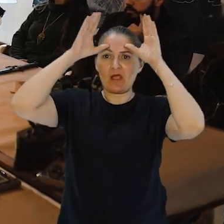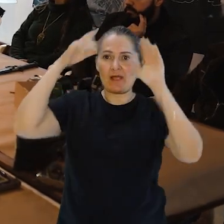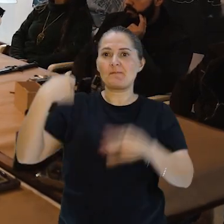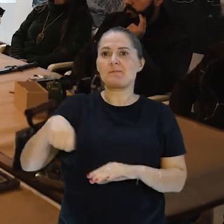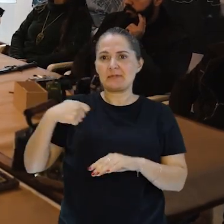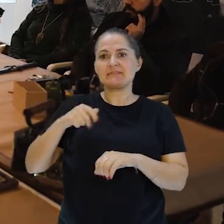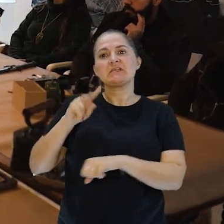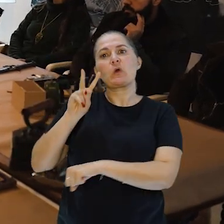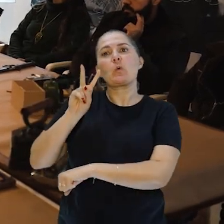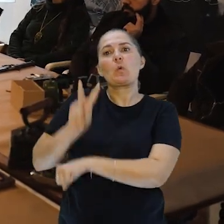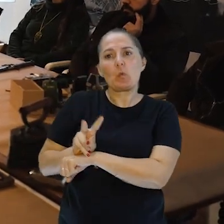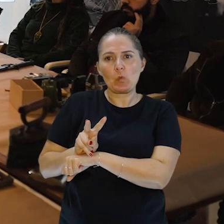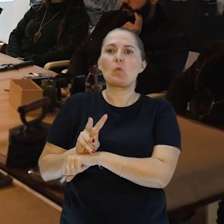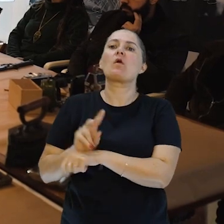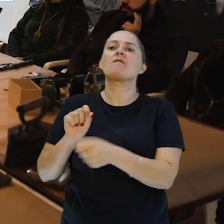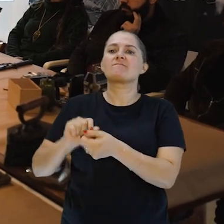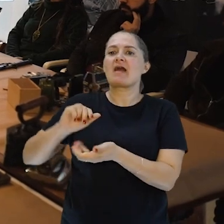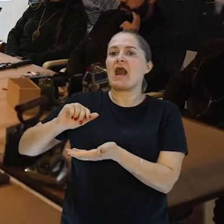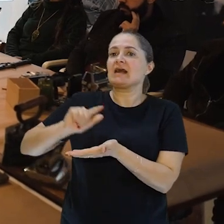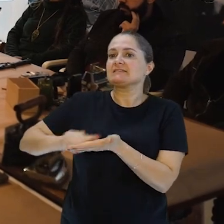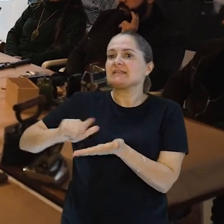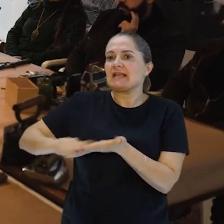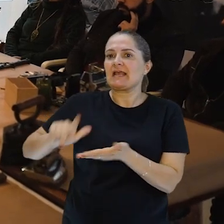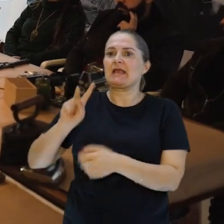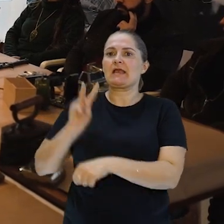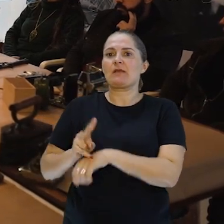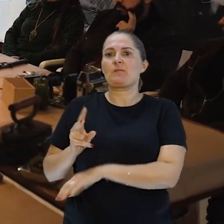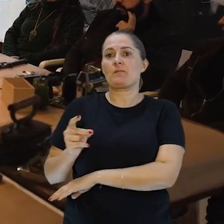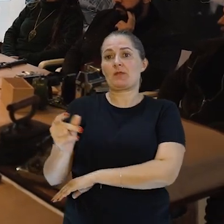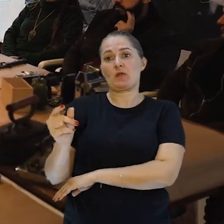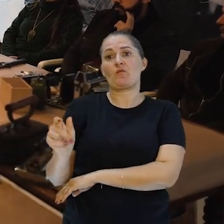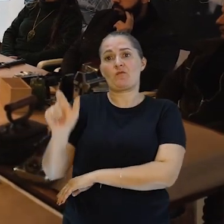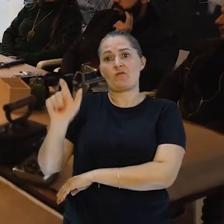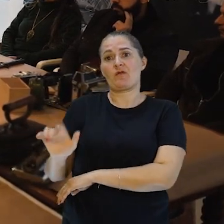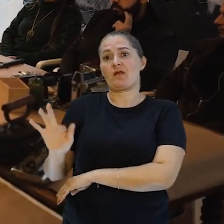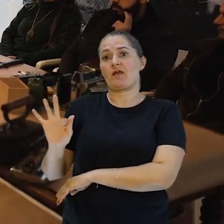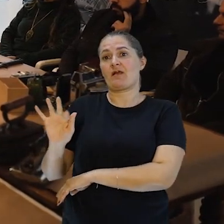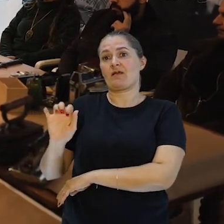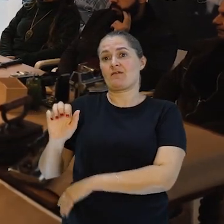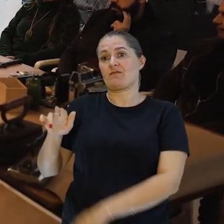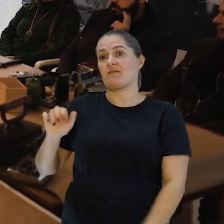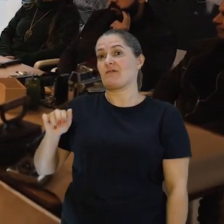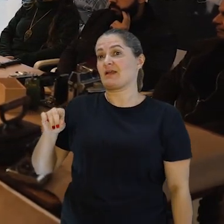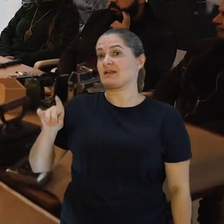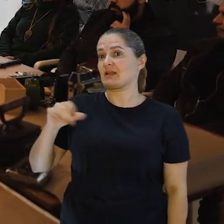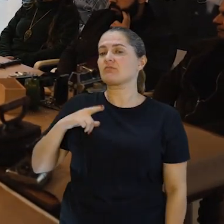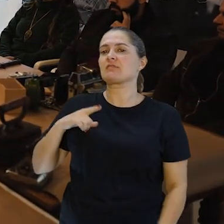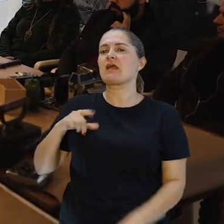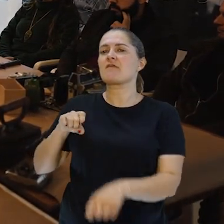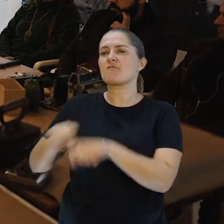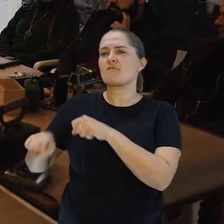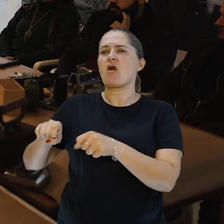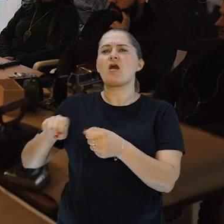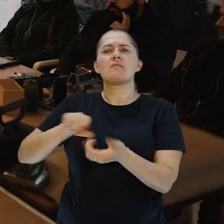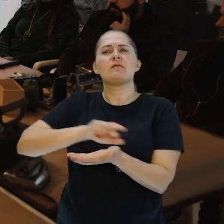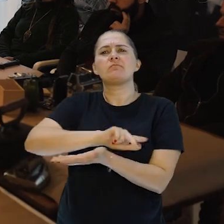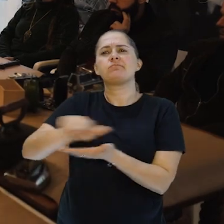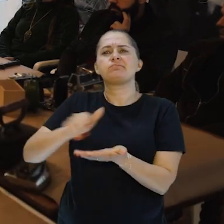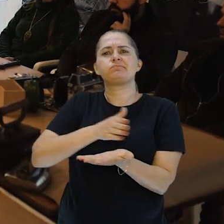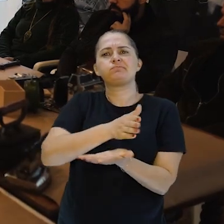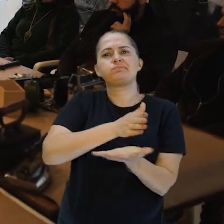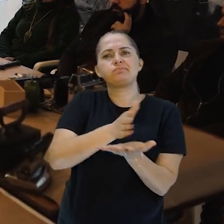que é preciso para poder fazer a higienização, conservação. Então o Fernando tem essa formação